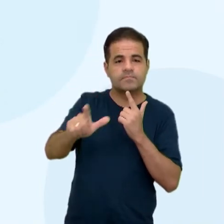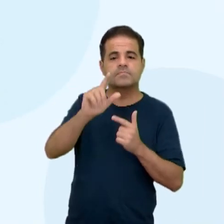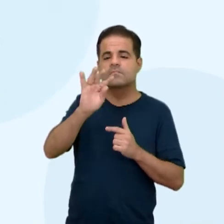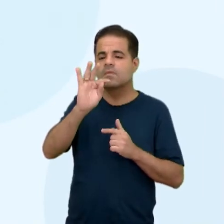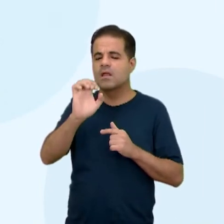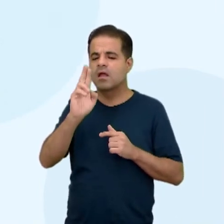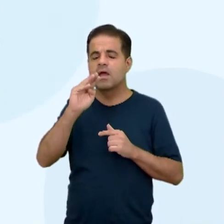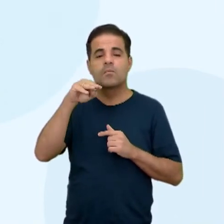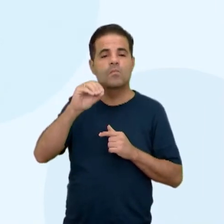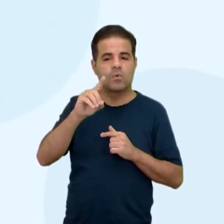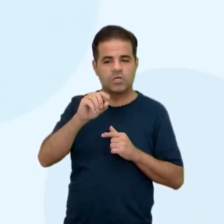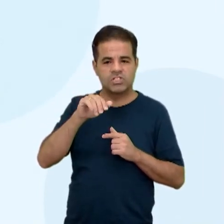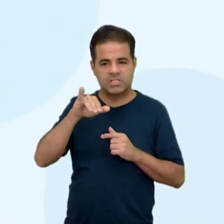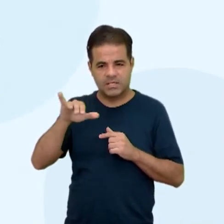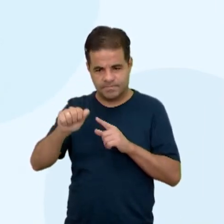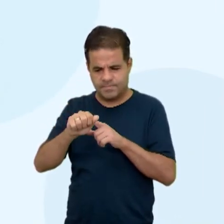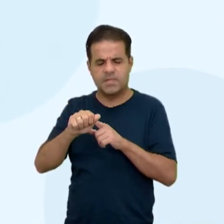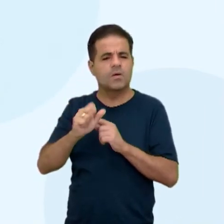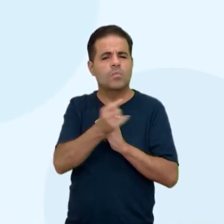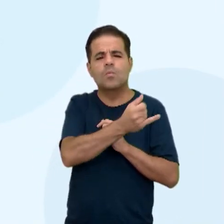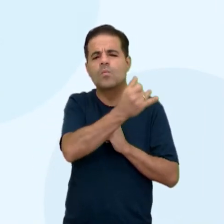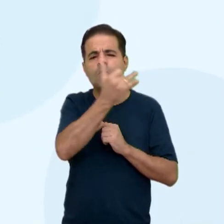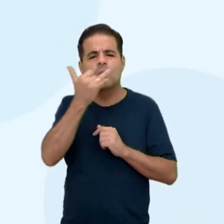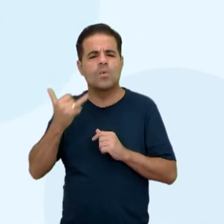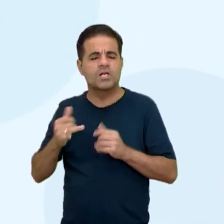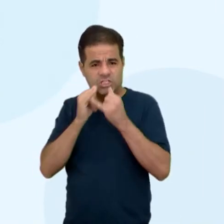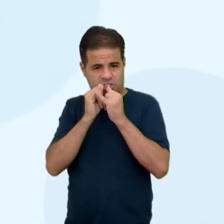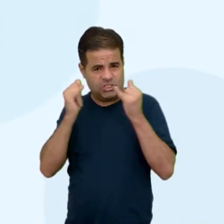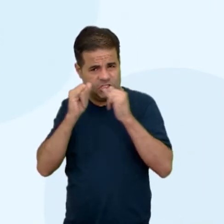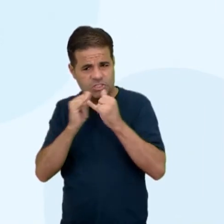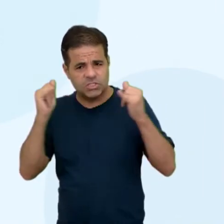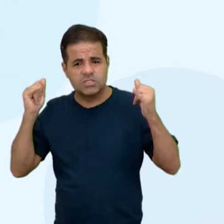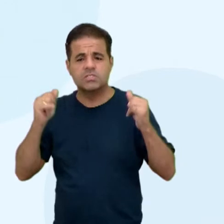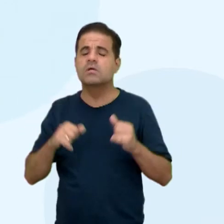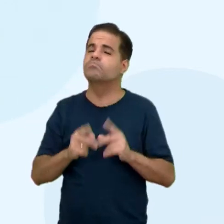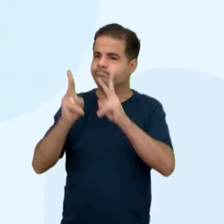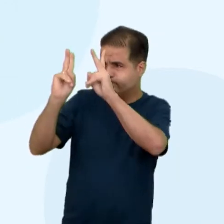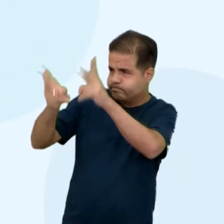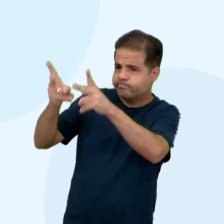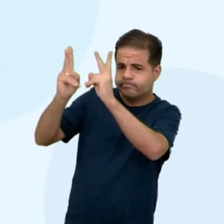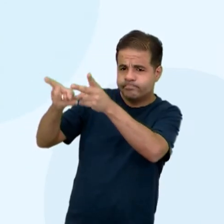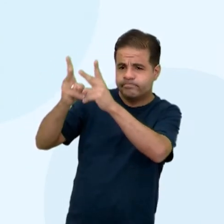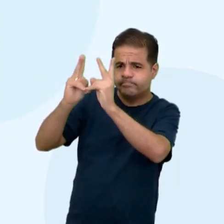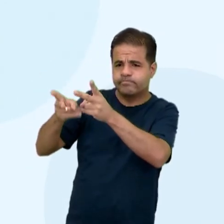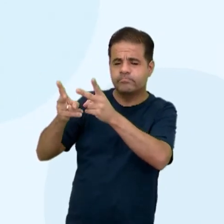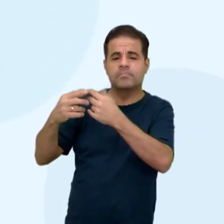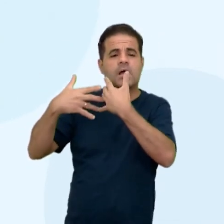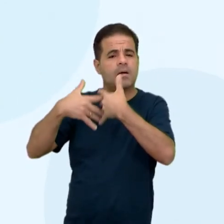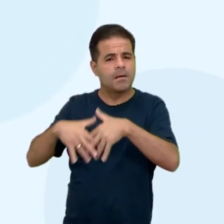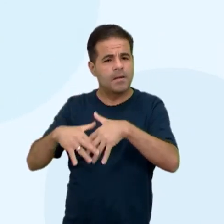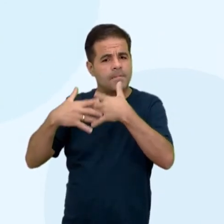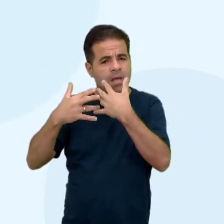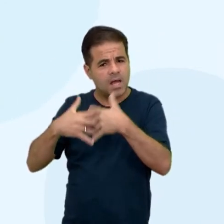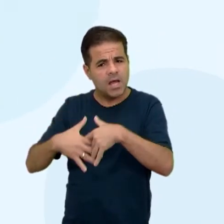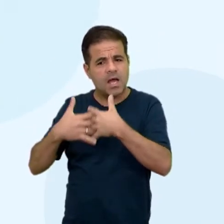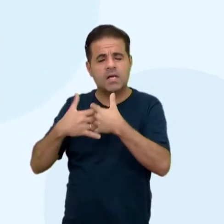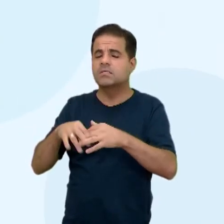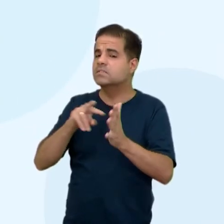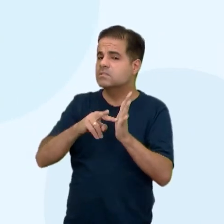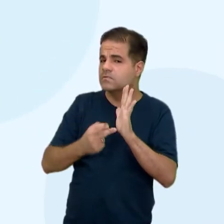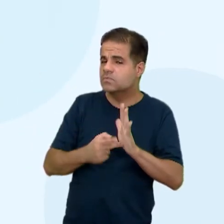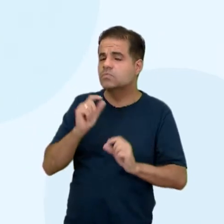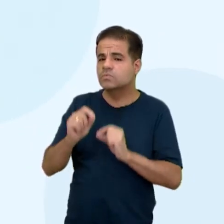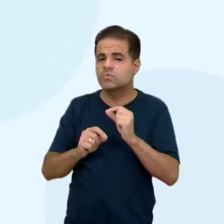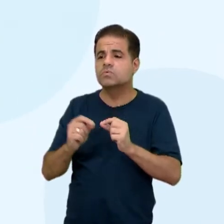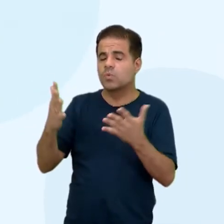fala o seguinte, ó. A quantidade de energia inicial em sistema físico se mantém. No caso das máquinas térmicas, isso significa que o